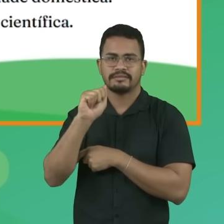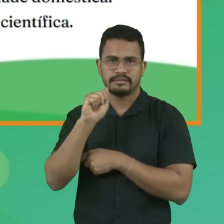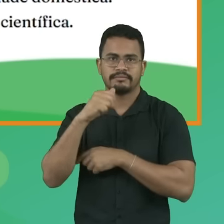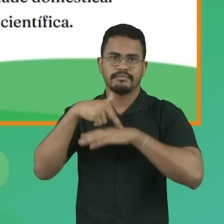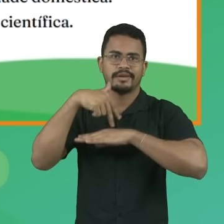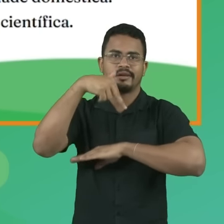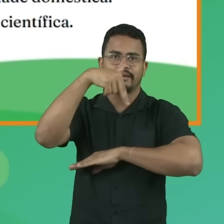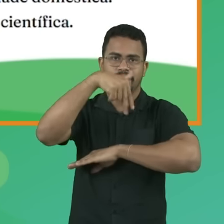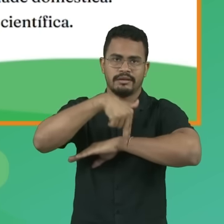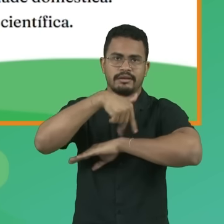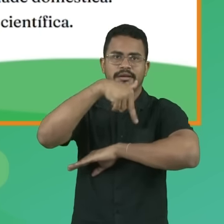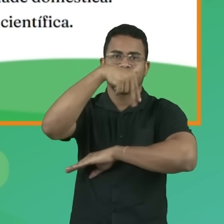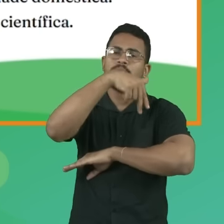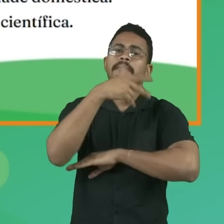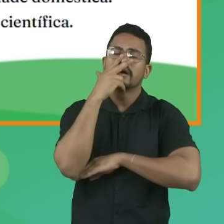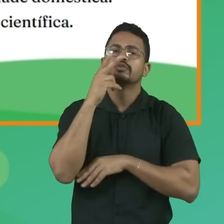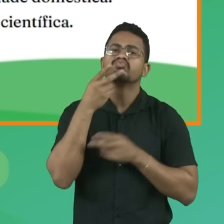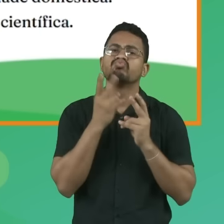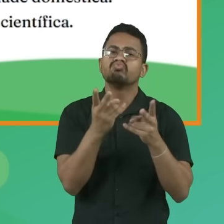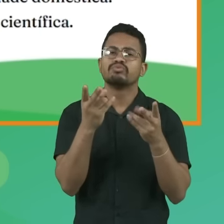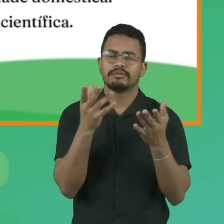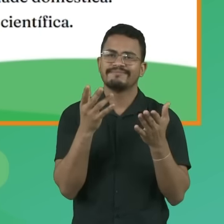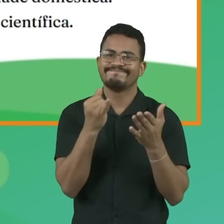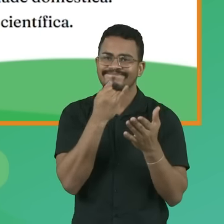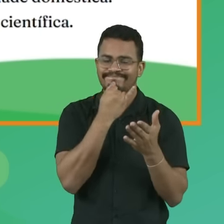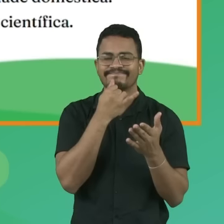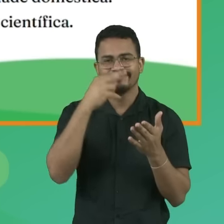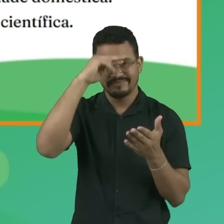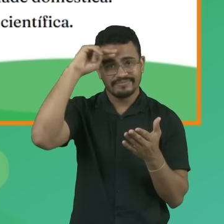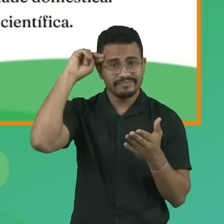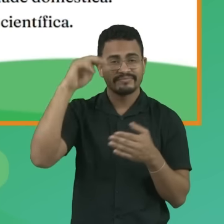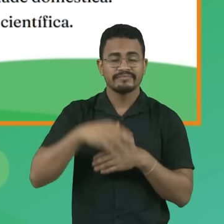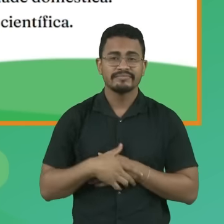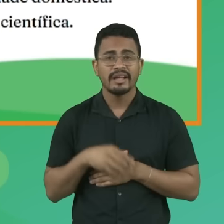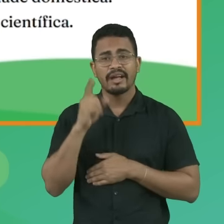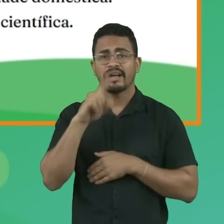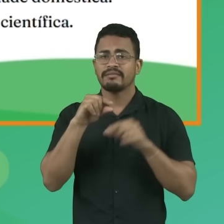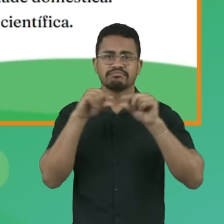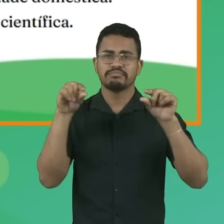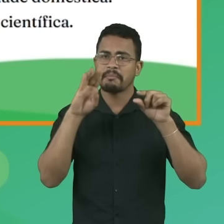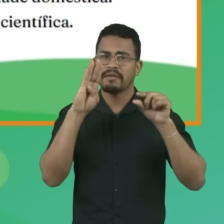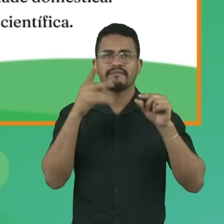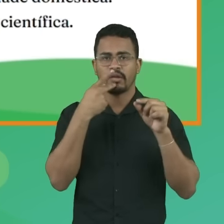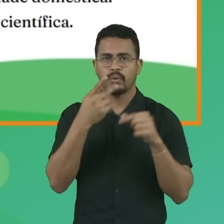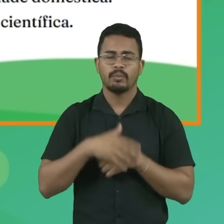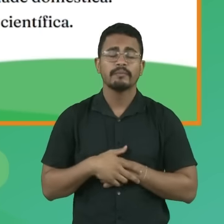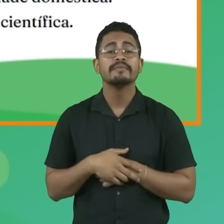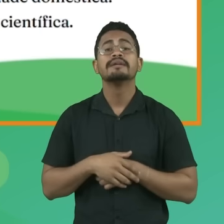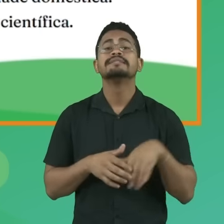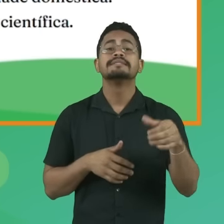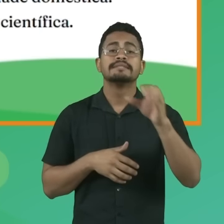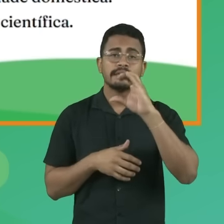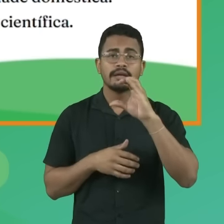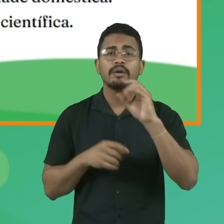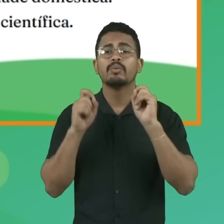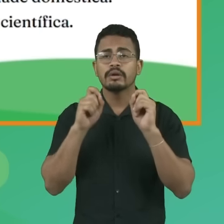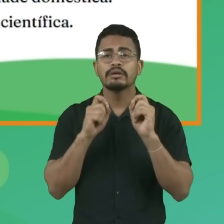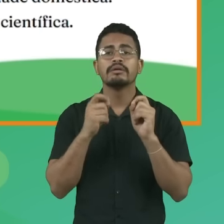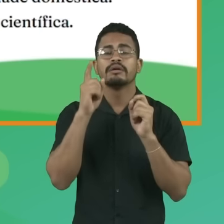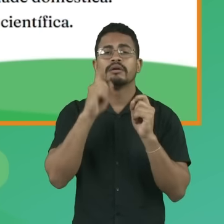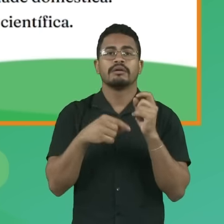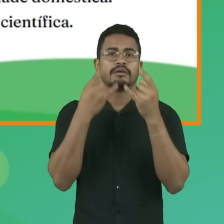esses estereótipos ainda permanecem. Infelizmente. É o que está escrito aqui na B. Vamos para a C. Ambição de indústrias